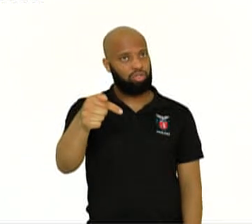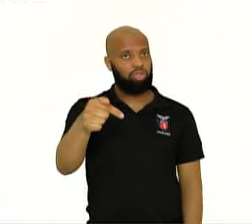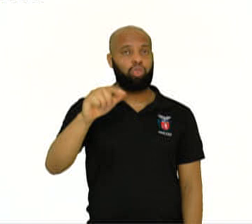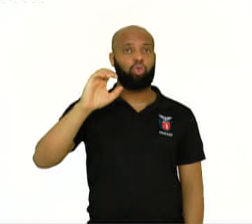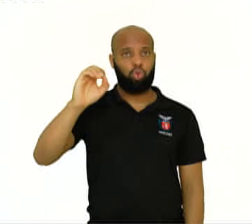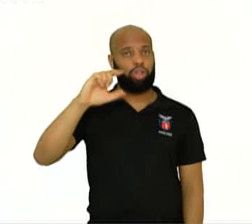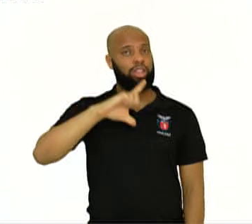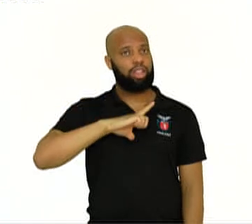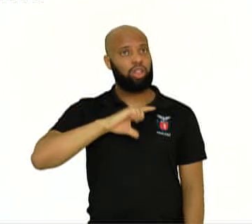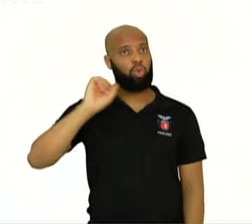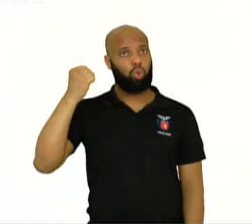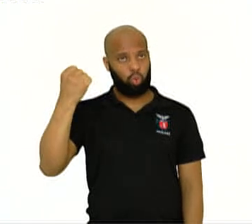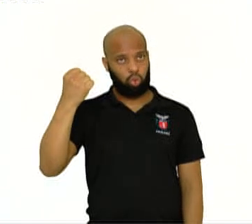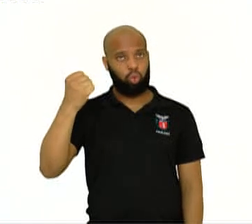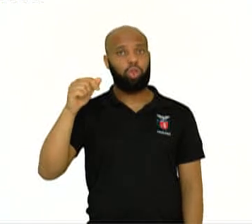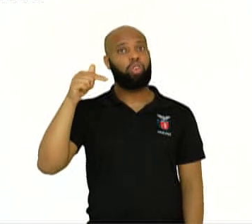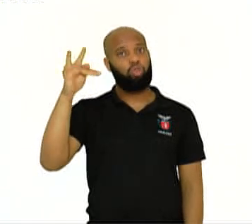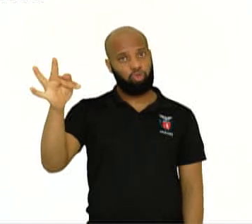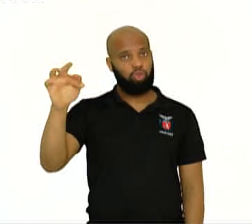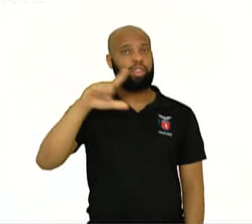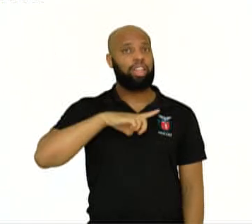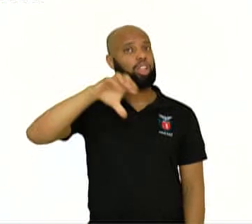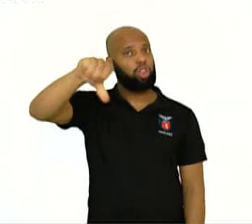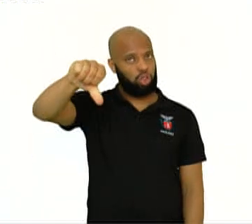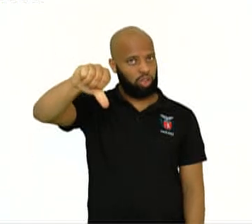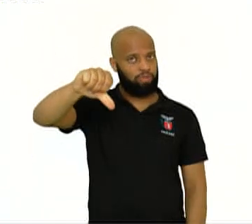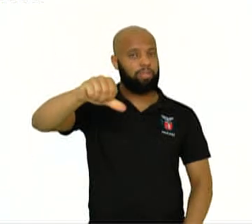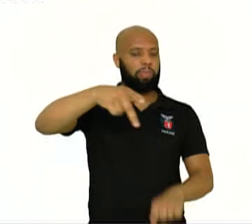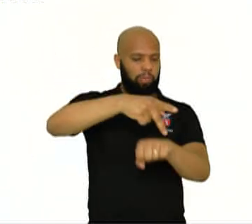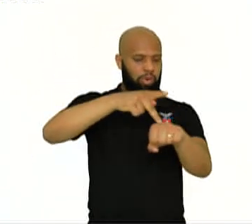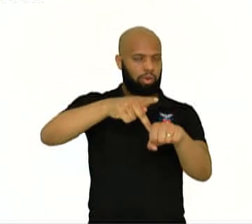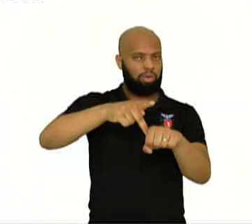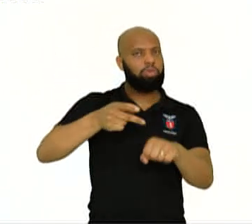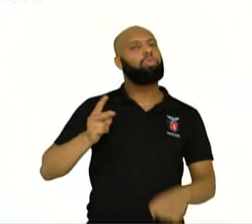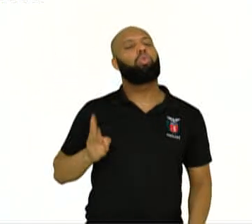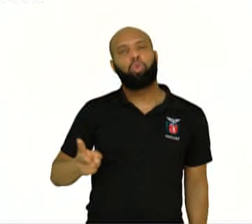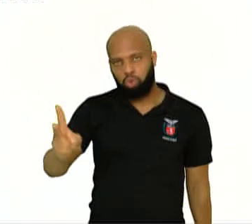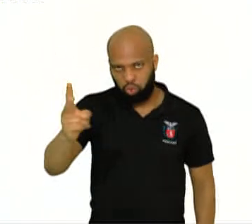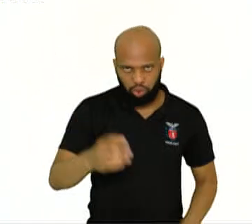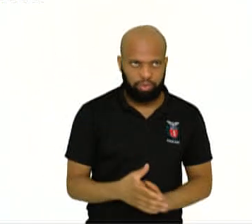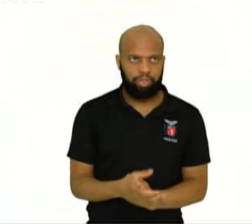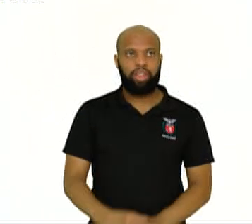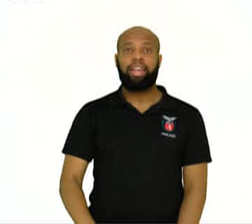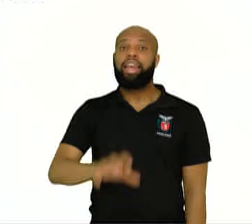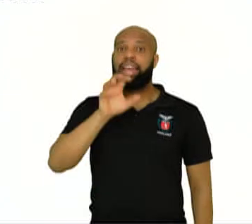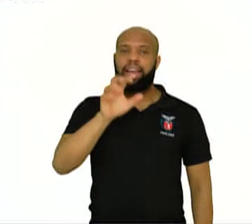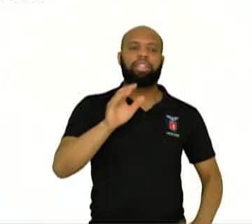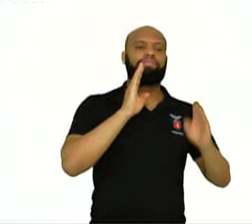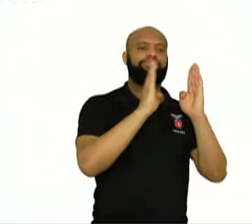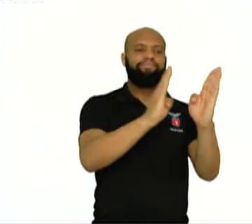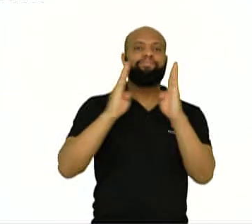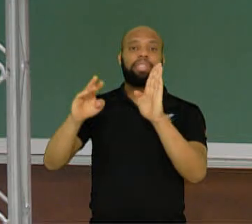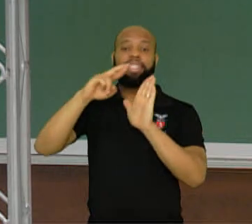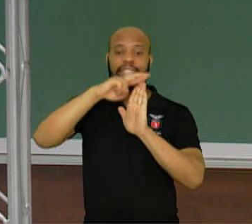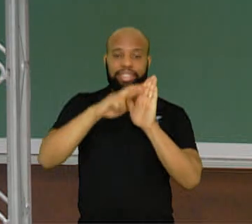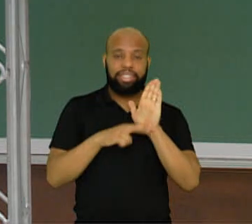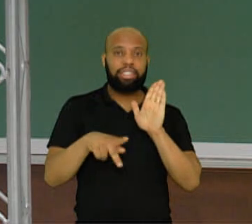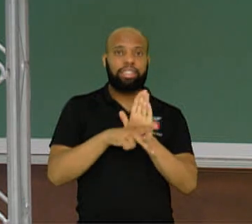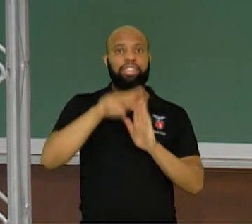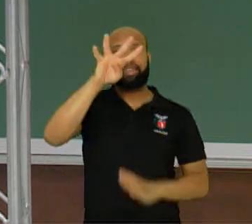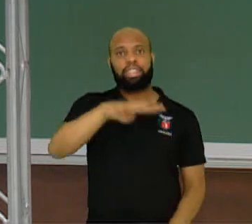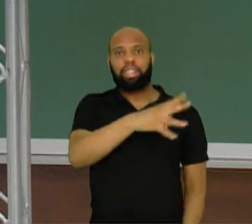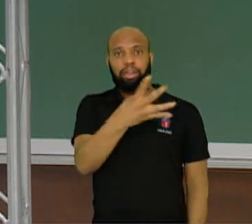o oxigênio, 8 e o flúor, 9. E assim por diante. Então, esta é a regrinha da